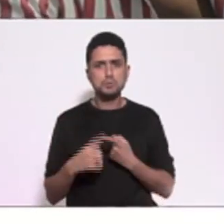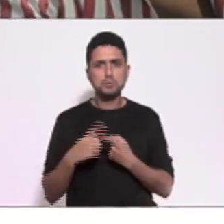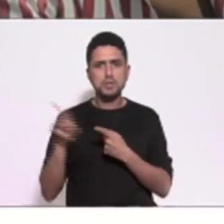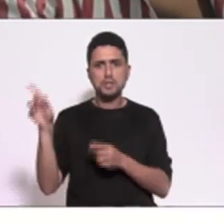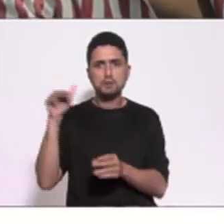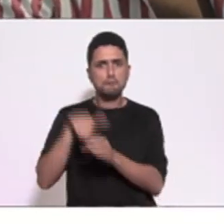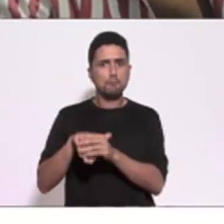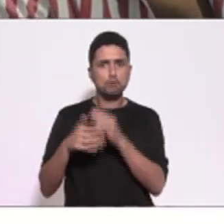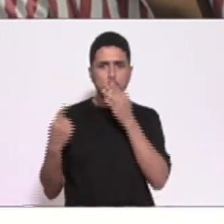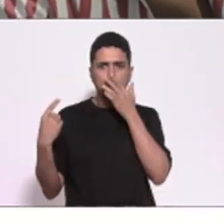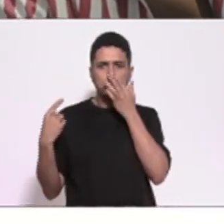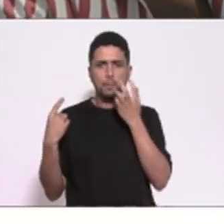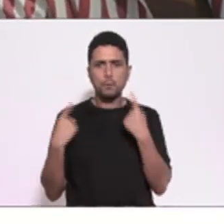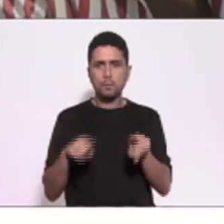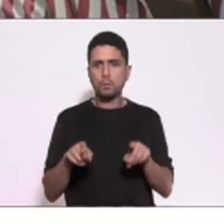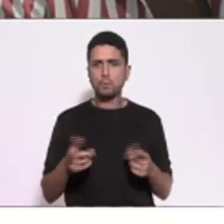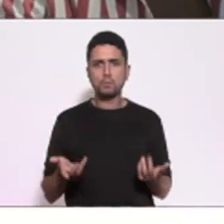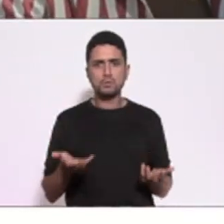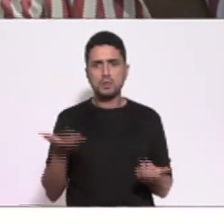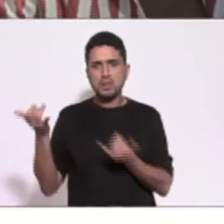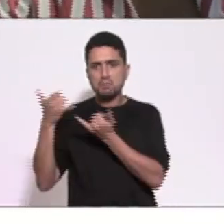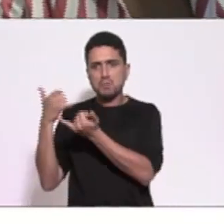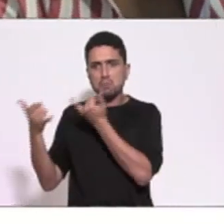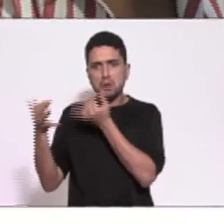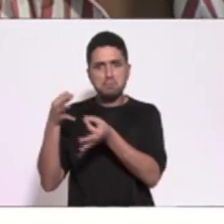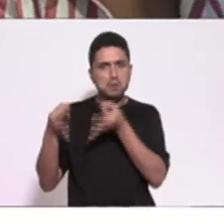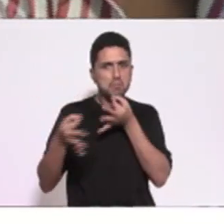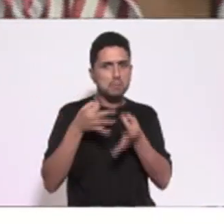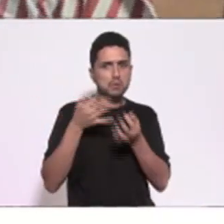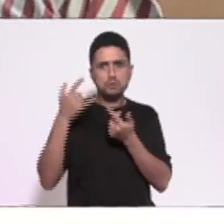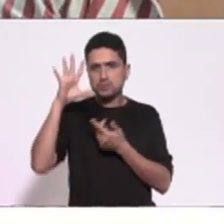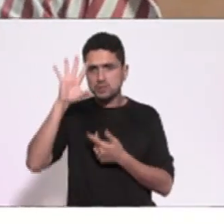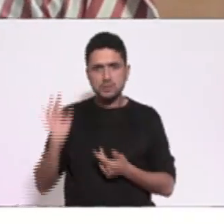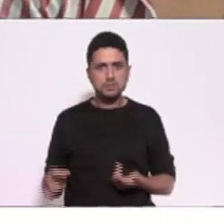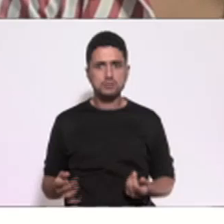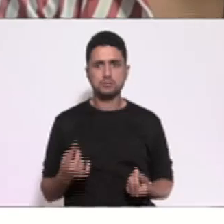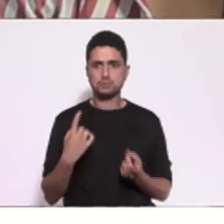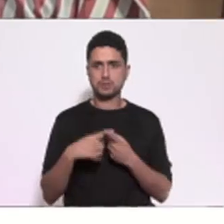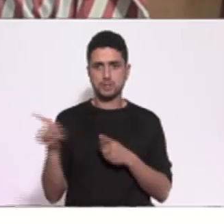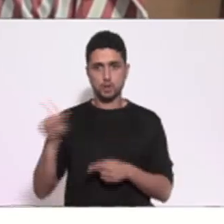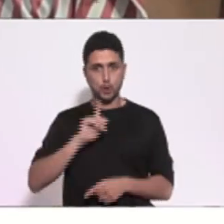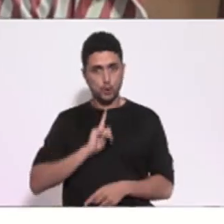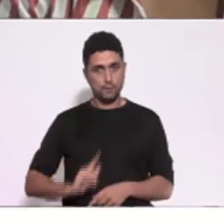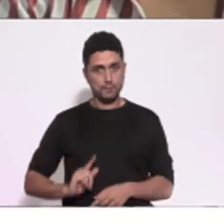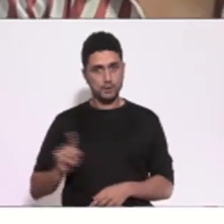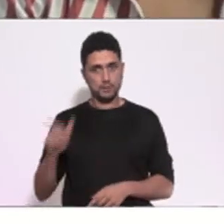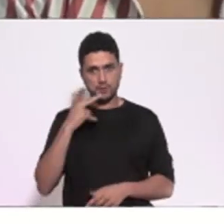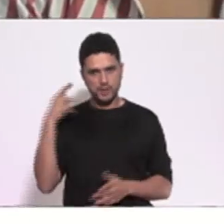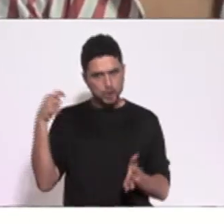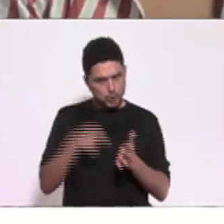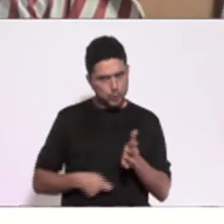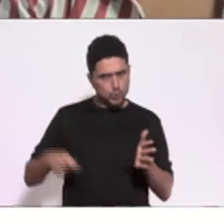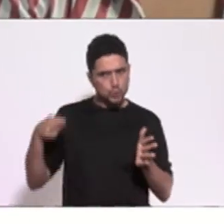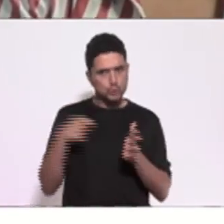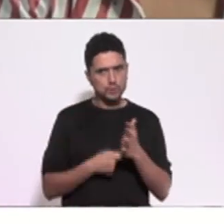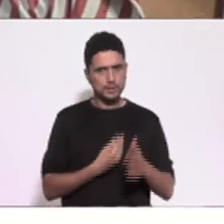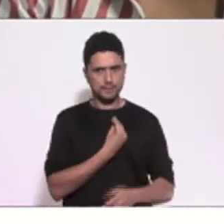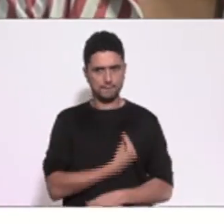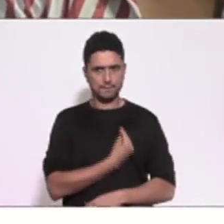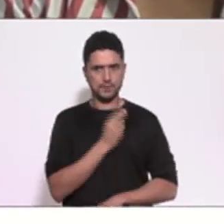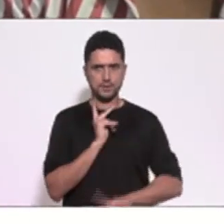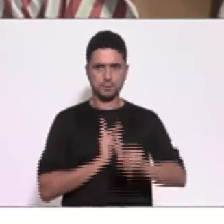o argumento do líder do governo. Afinal de contas, esse é o governo que diz lutar pela vida